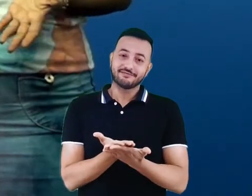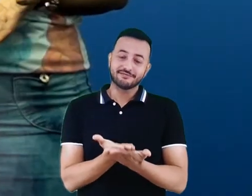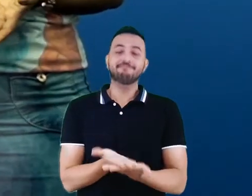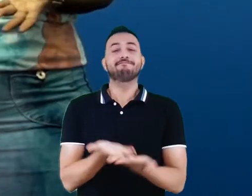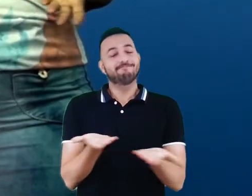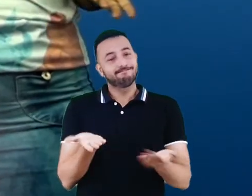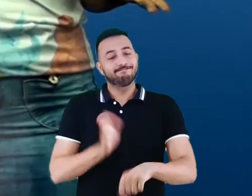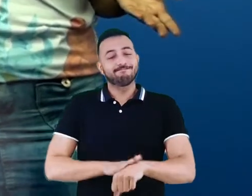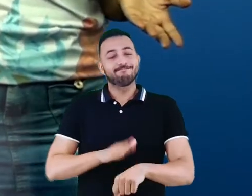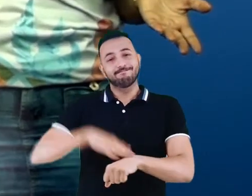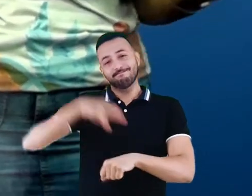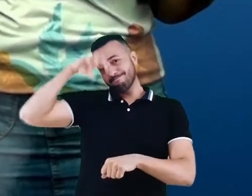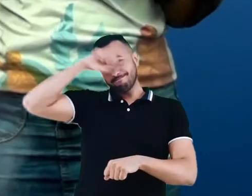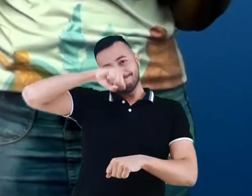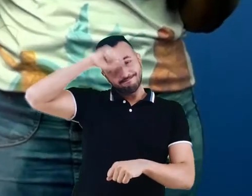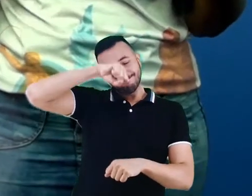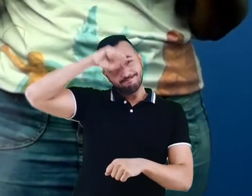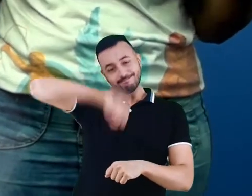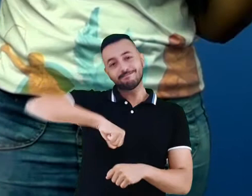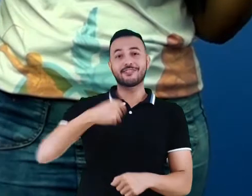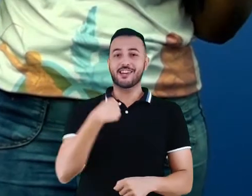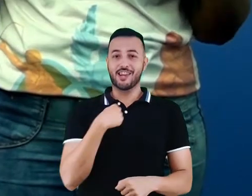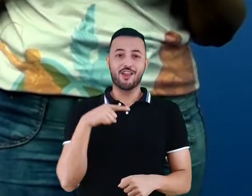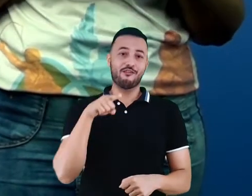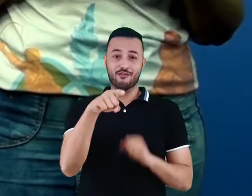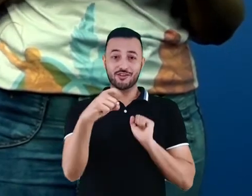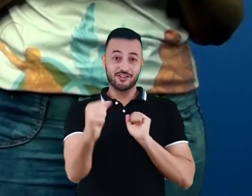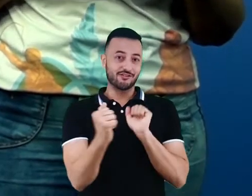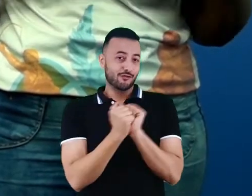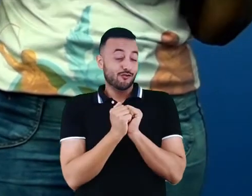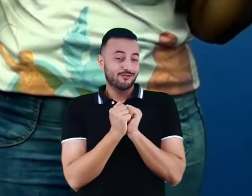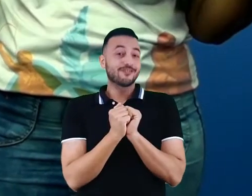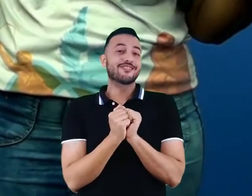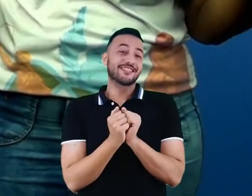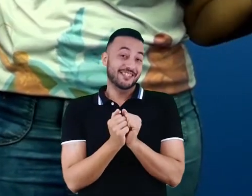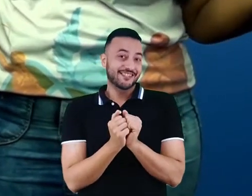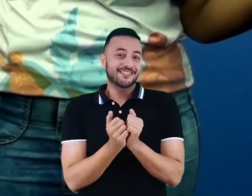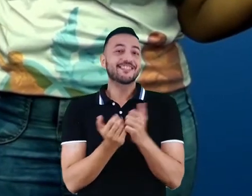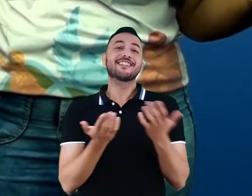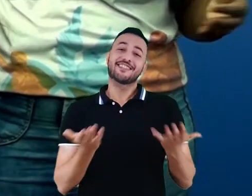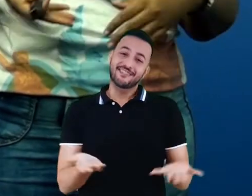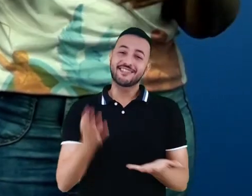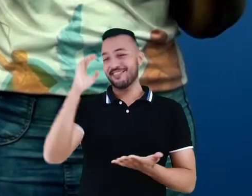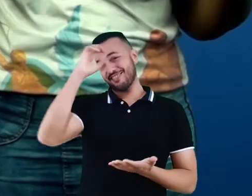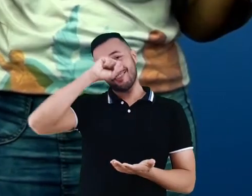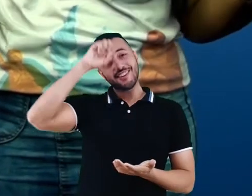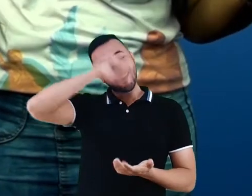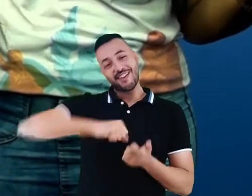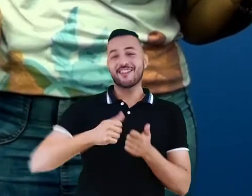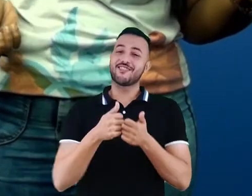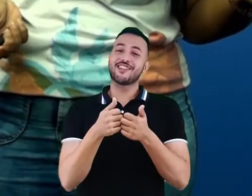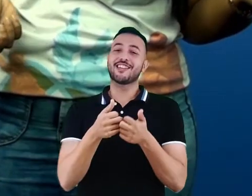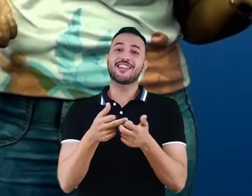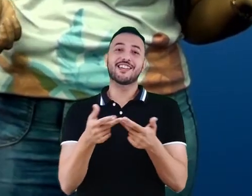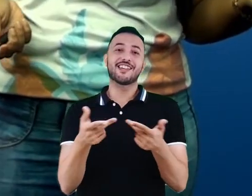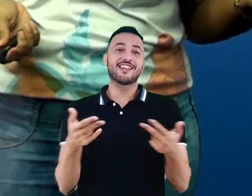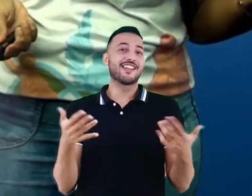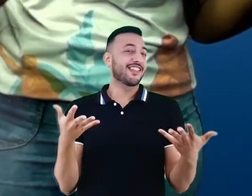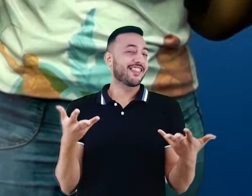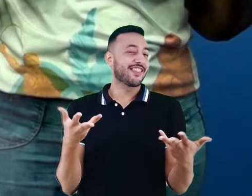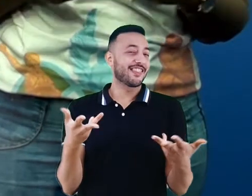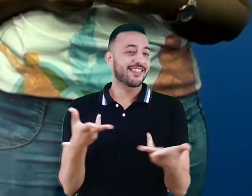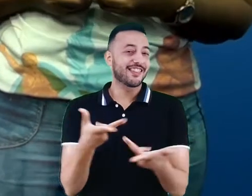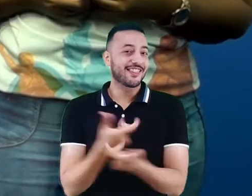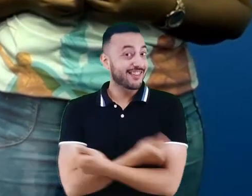um momento de aprendizagem, onde eu e você estamos aqui juntinhos e vamos aprender coisas